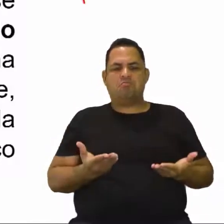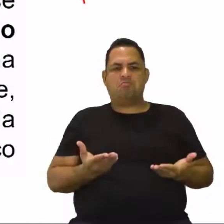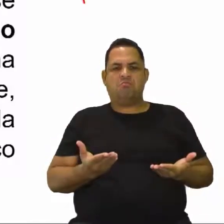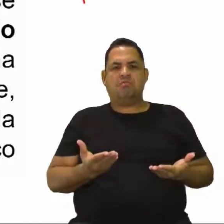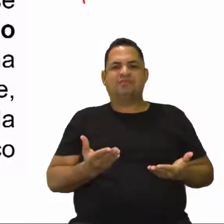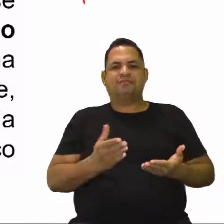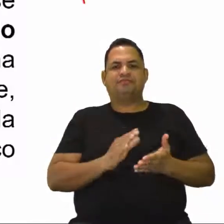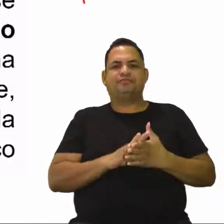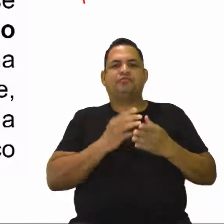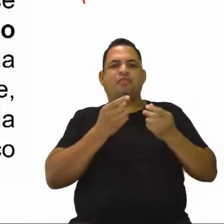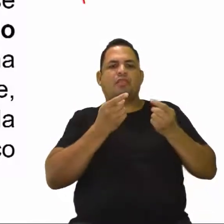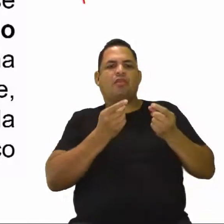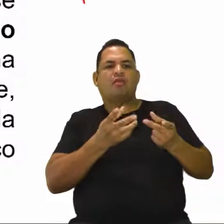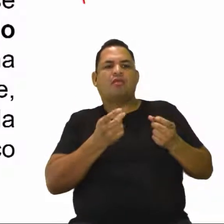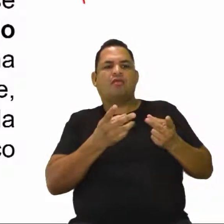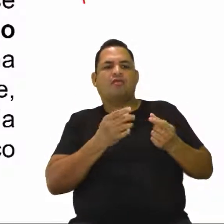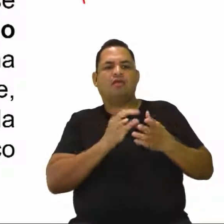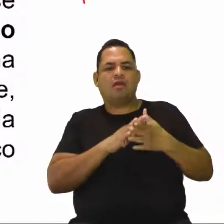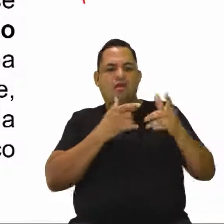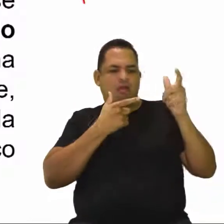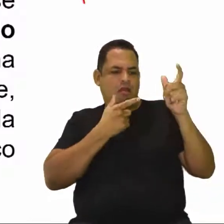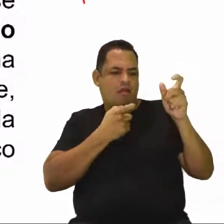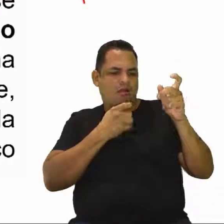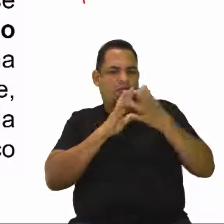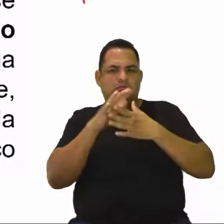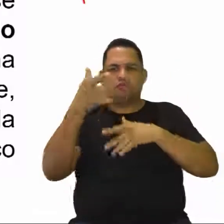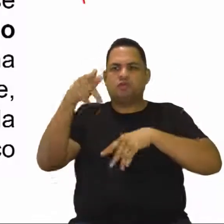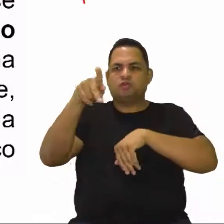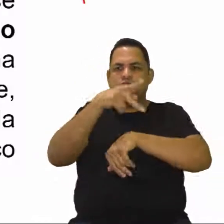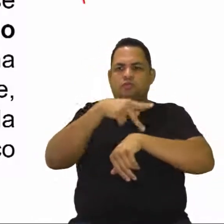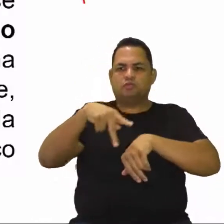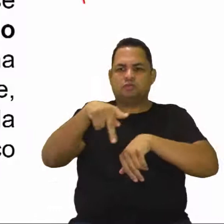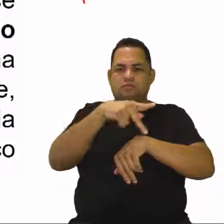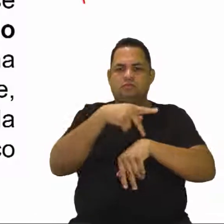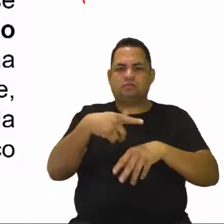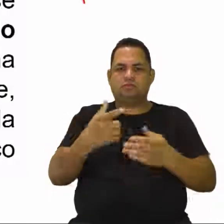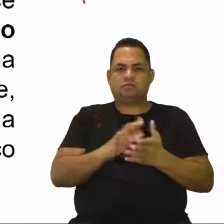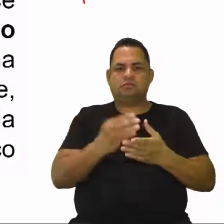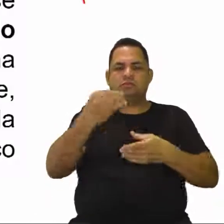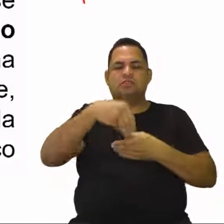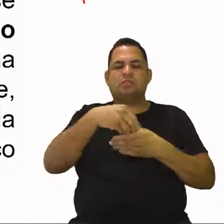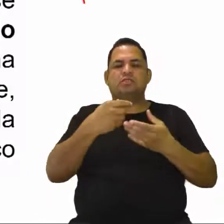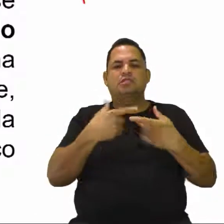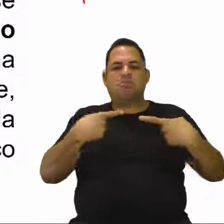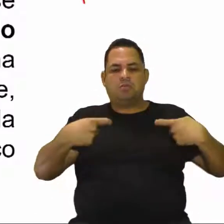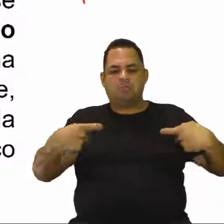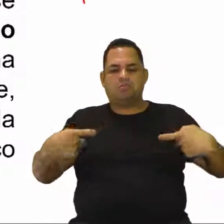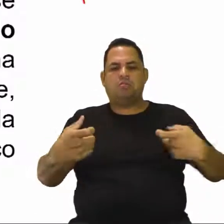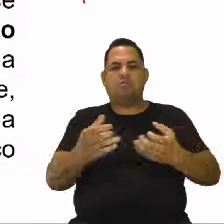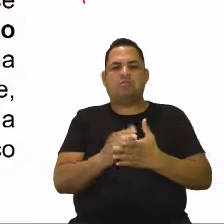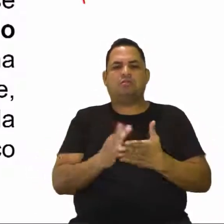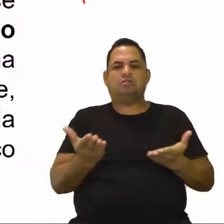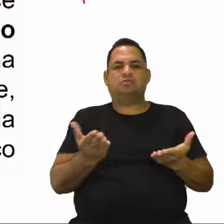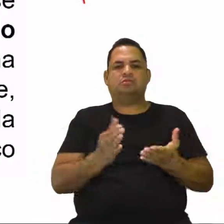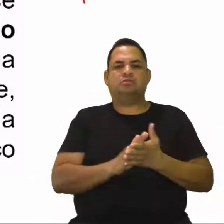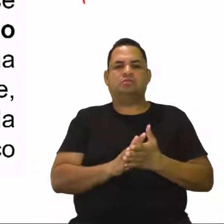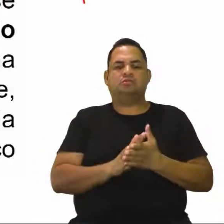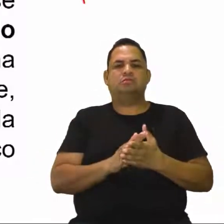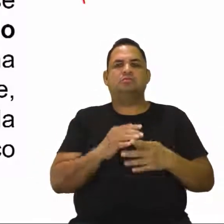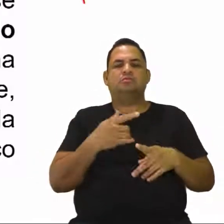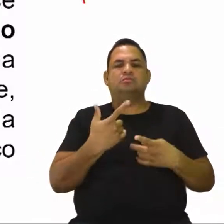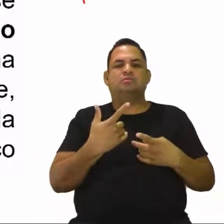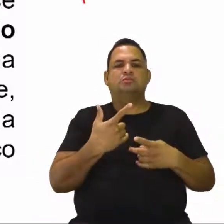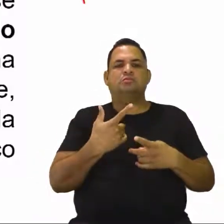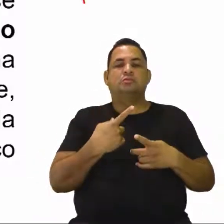acabavam vendendo armamento para outras nações que se envolveram na guerra. Inclusive, por estarem na